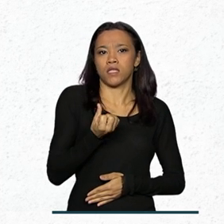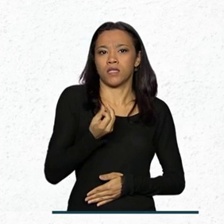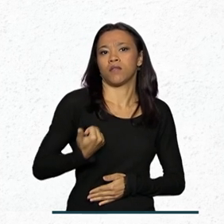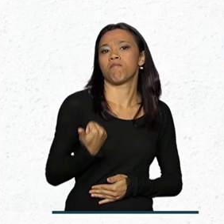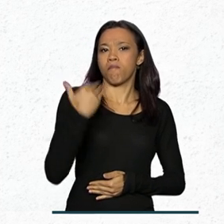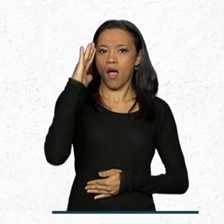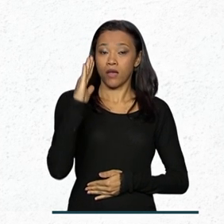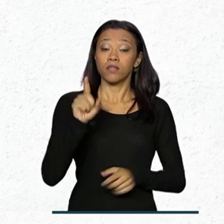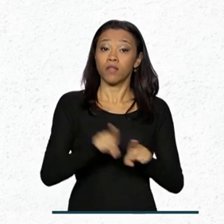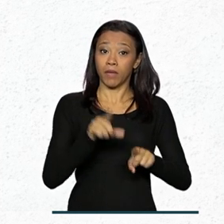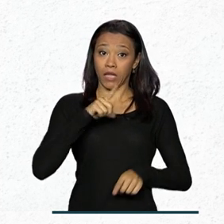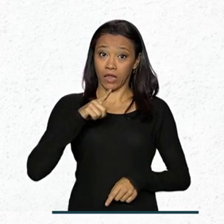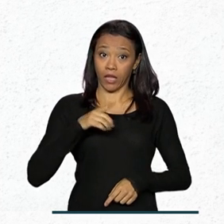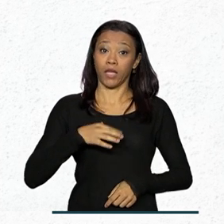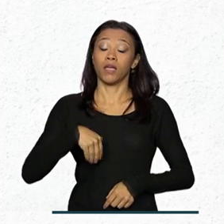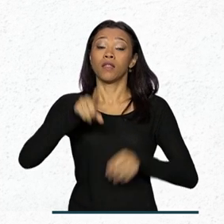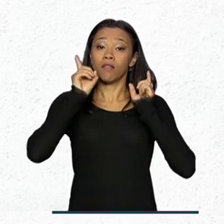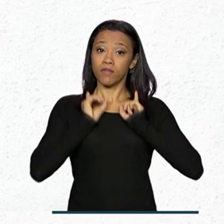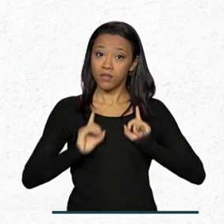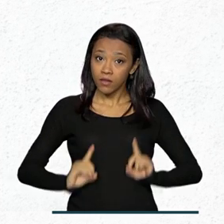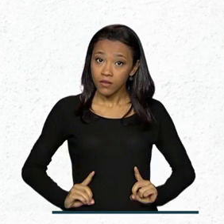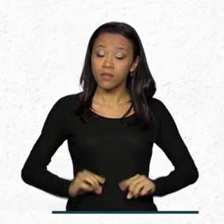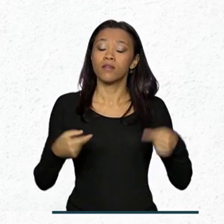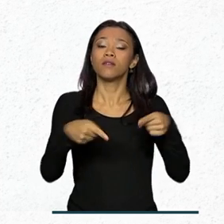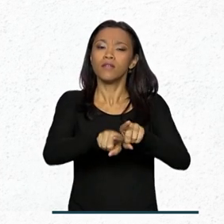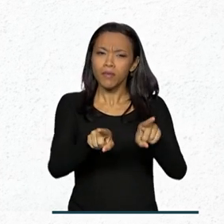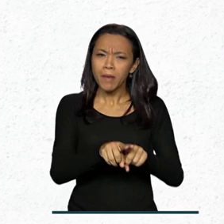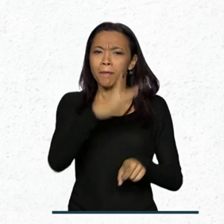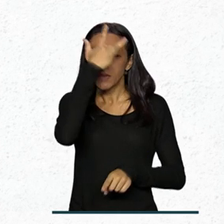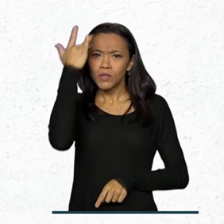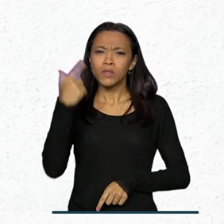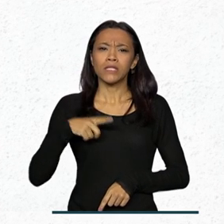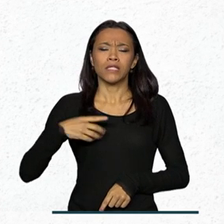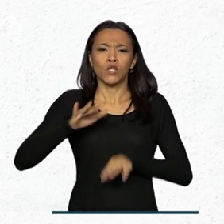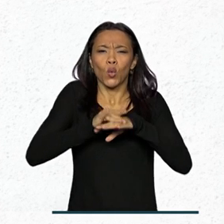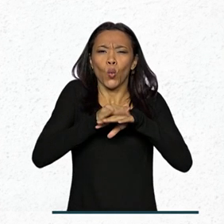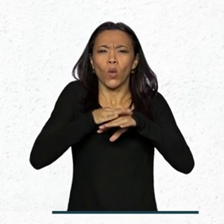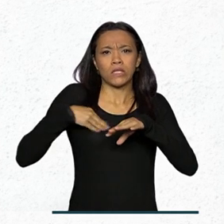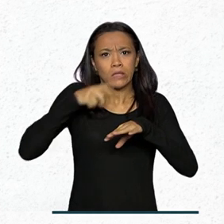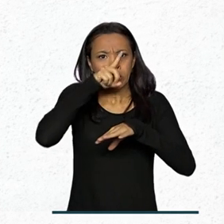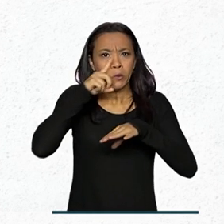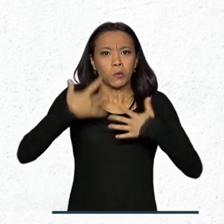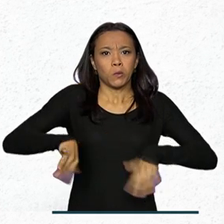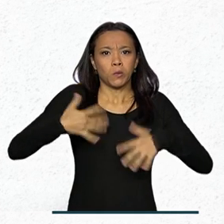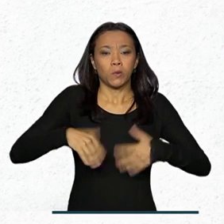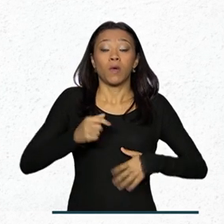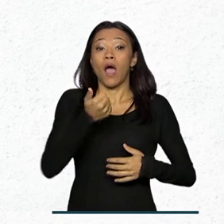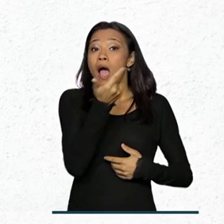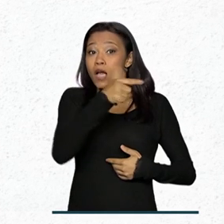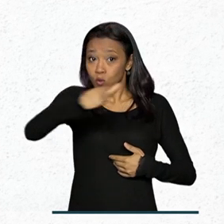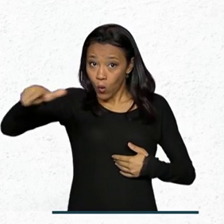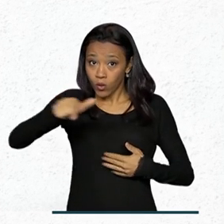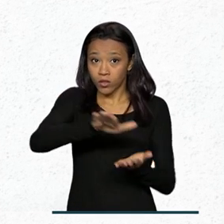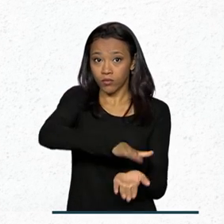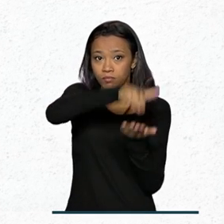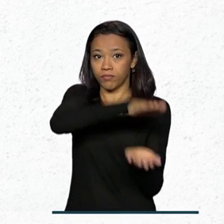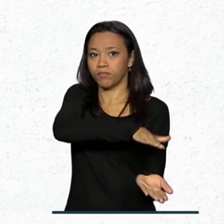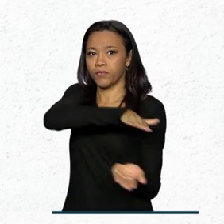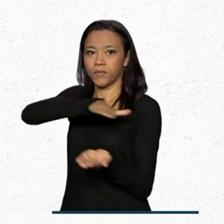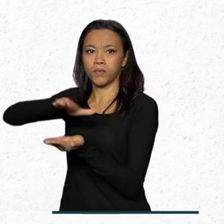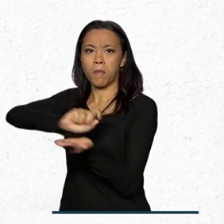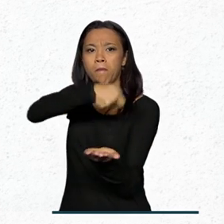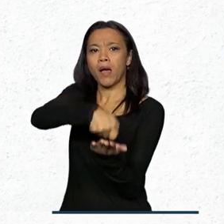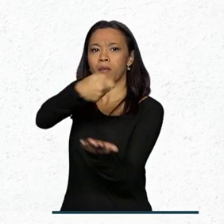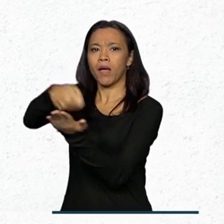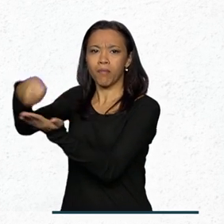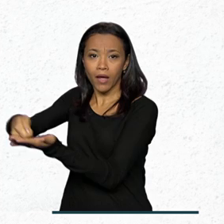mais, portadores de necessidades especiais e pessoas com moléstia grave. As demais restituições serão pagas